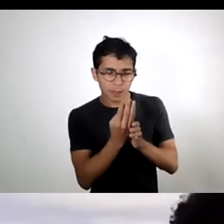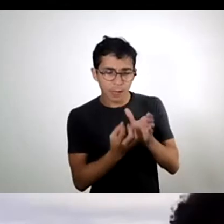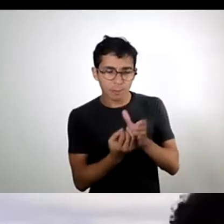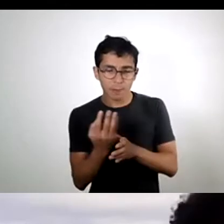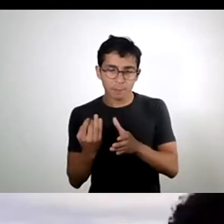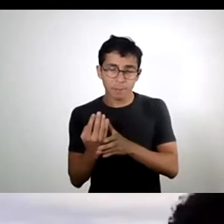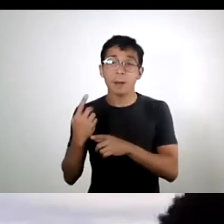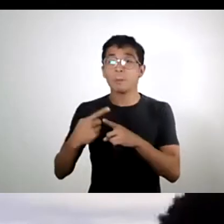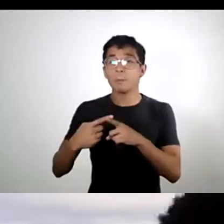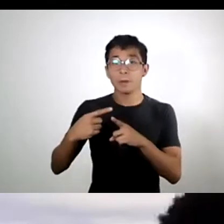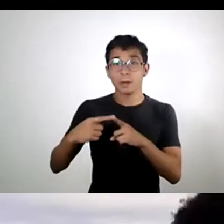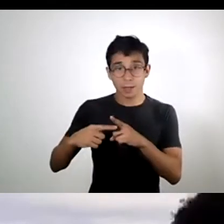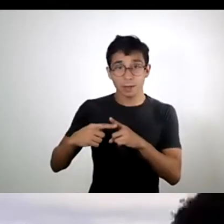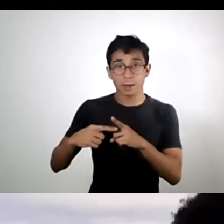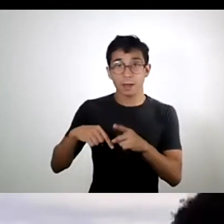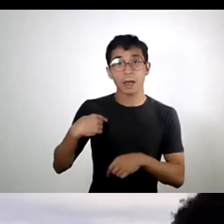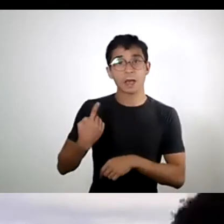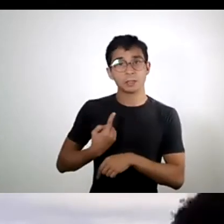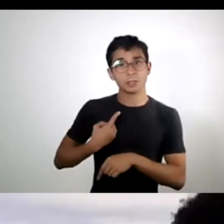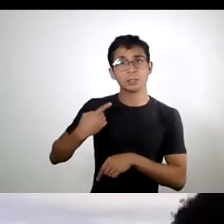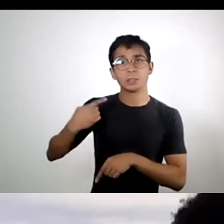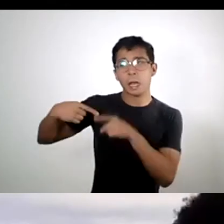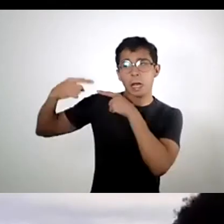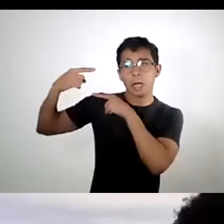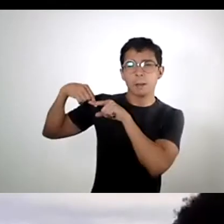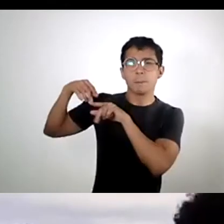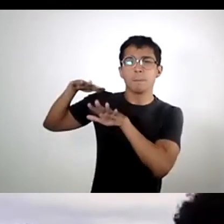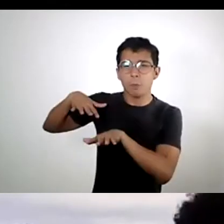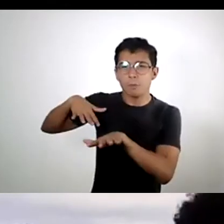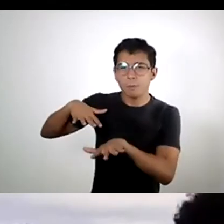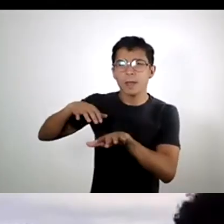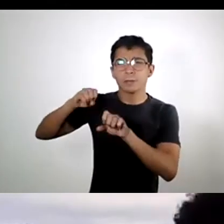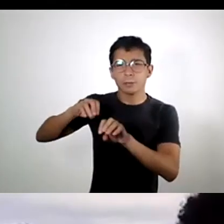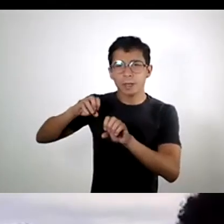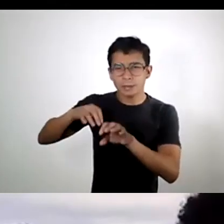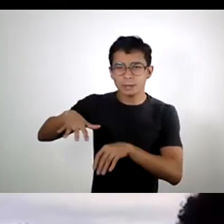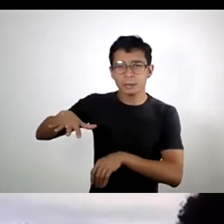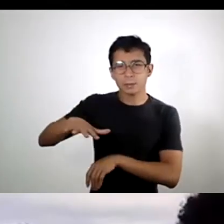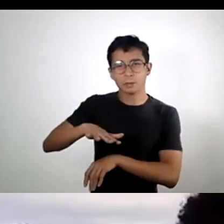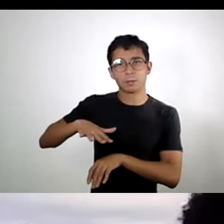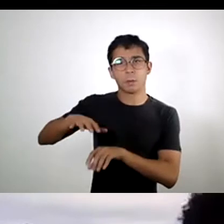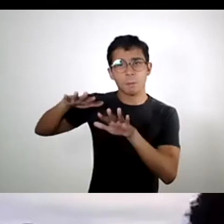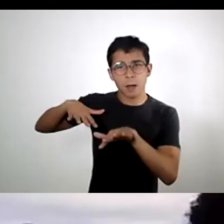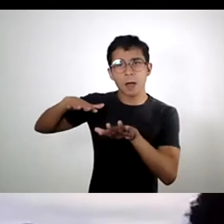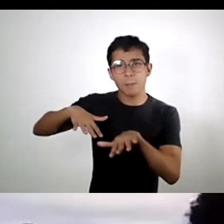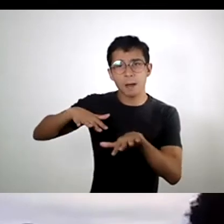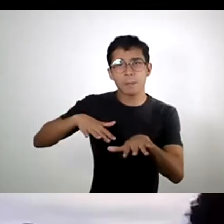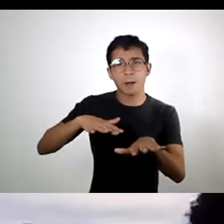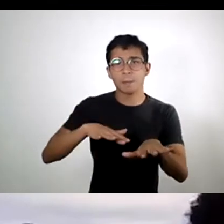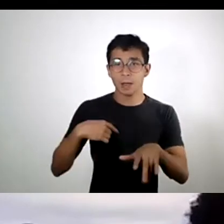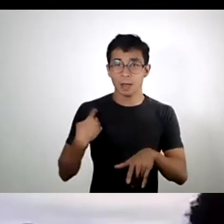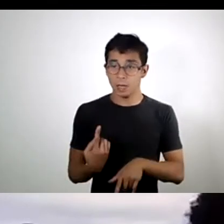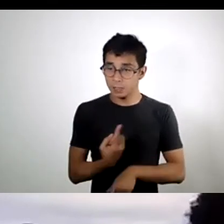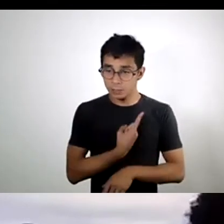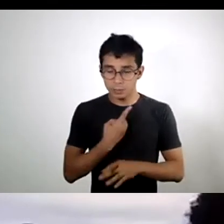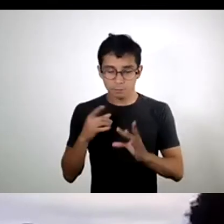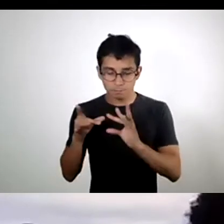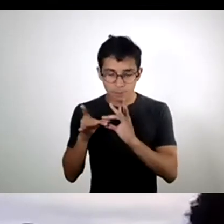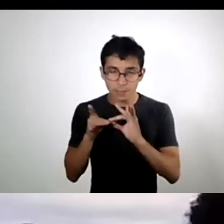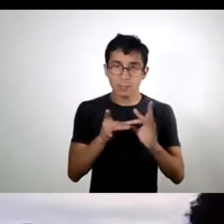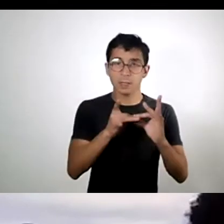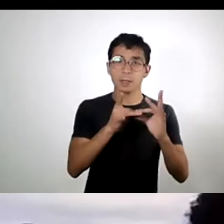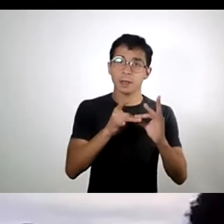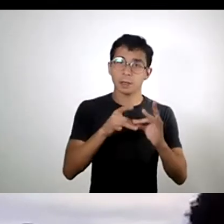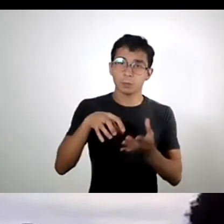do movimento de ações afirmativas na educação, então a gente se soma à luta quilombola no sentido de